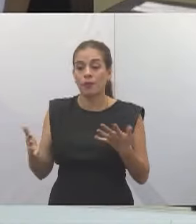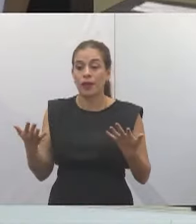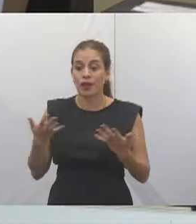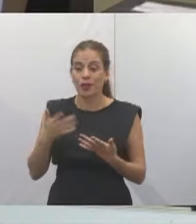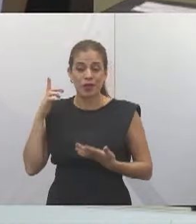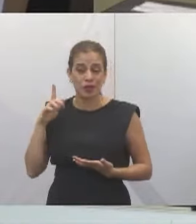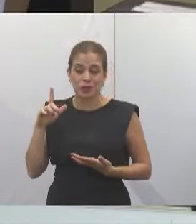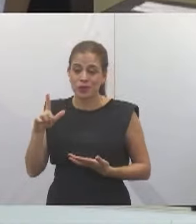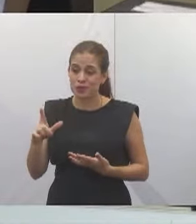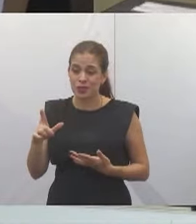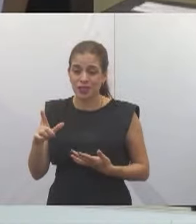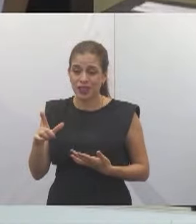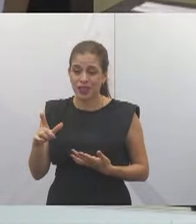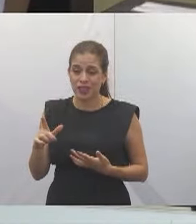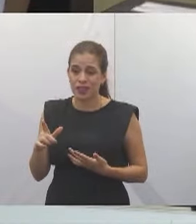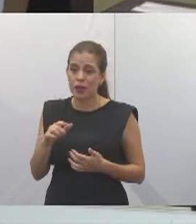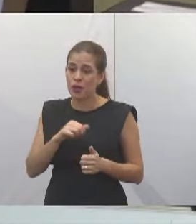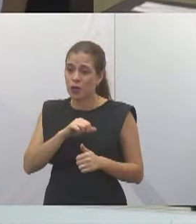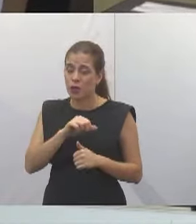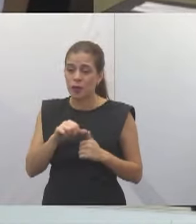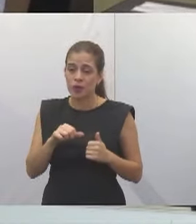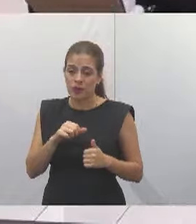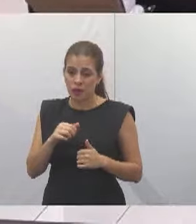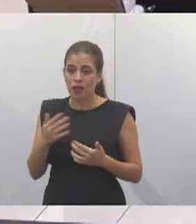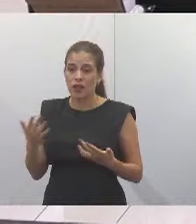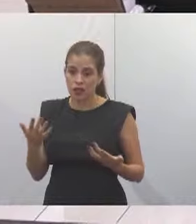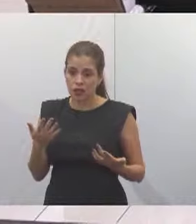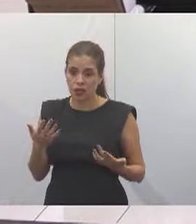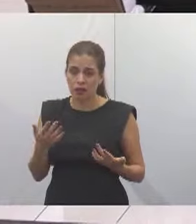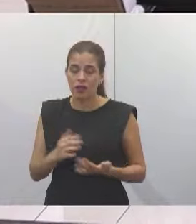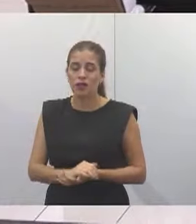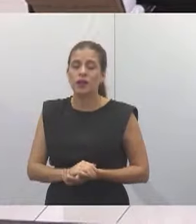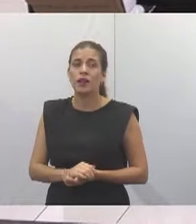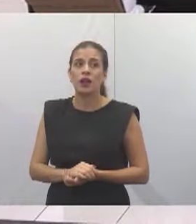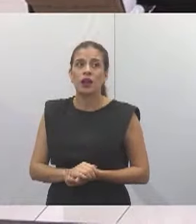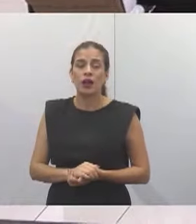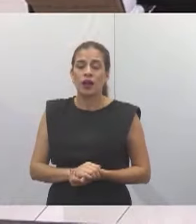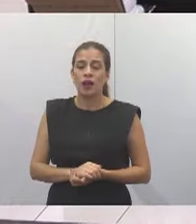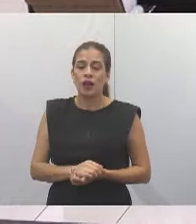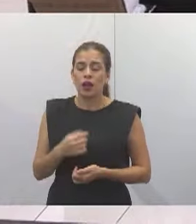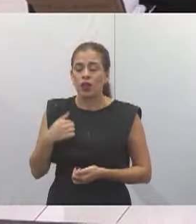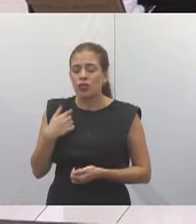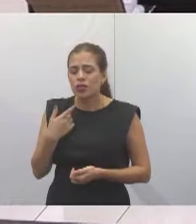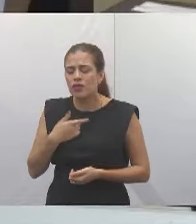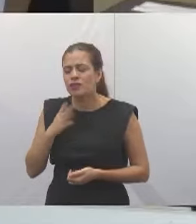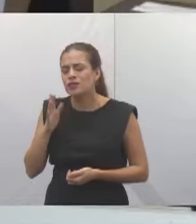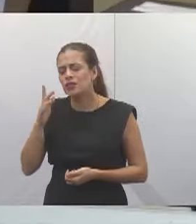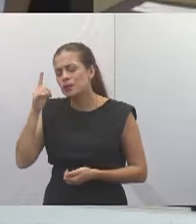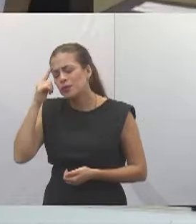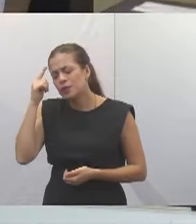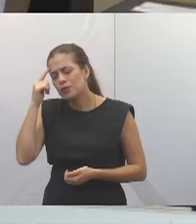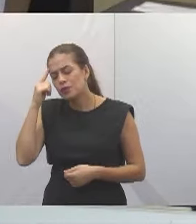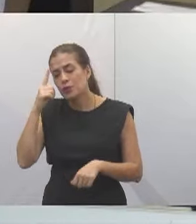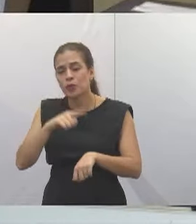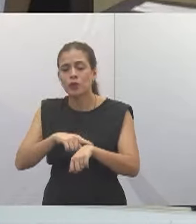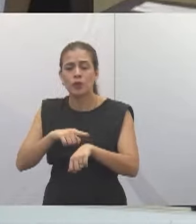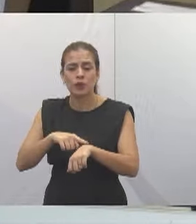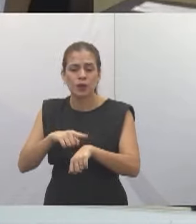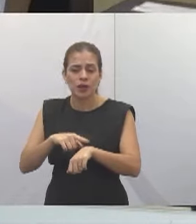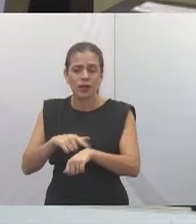momento, atender. Eu não sei se mudou, mas é isso mesmo? É. Então, a gente já pensou em mudar o horário de